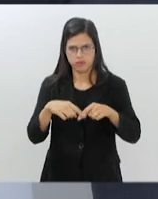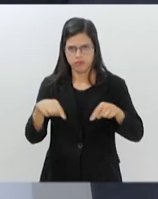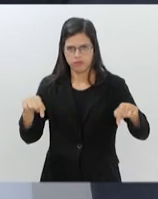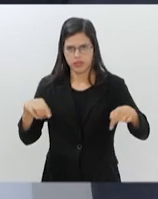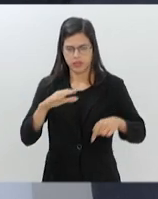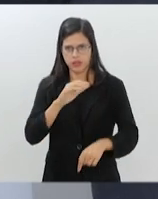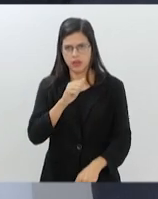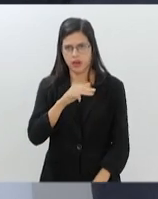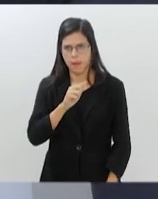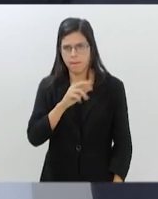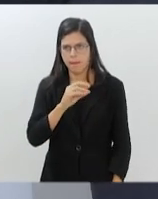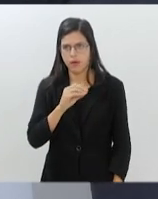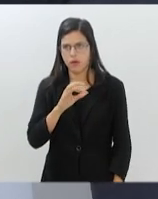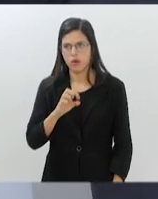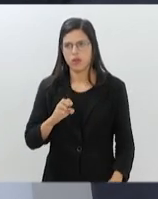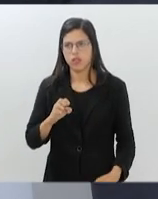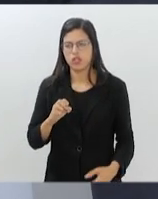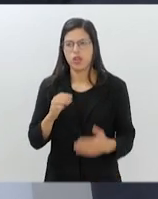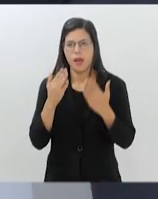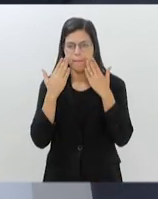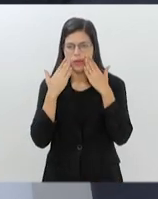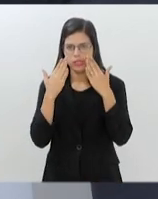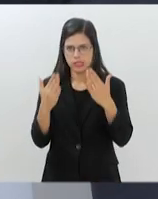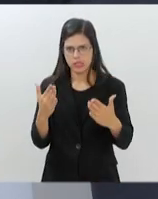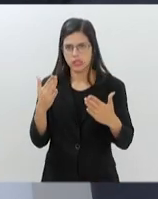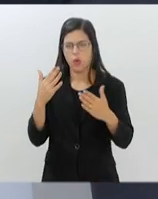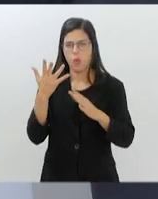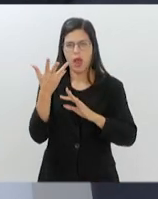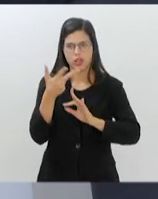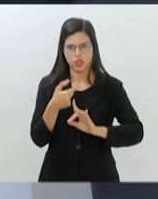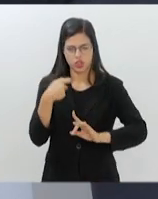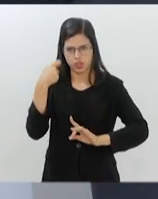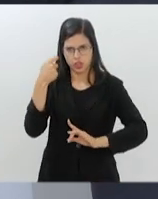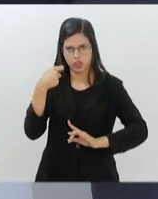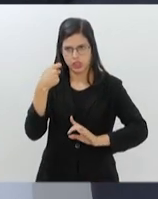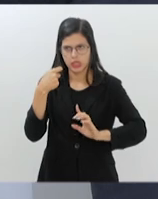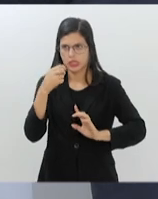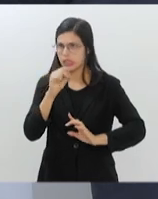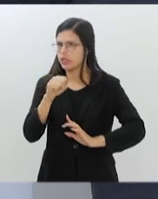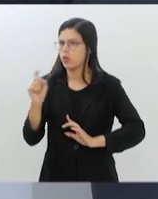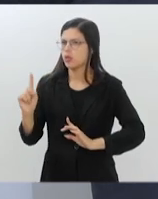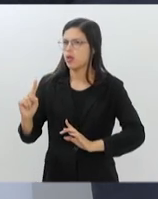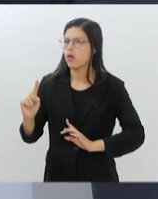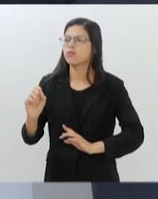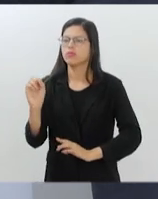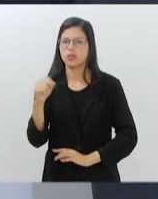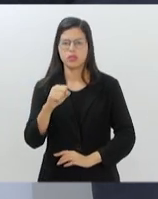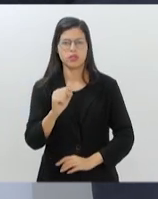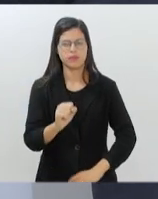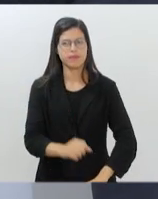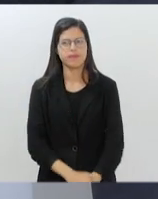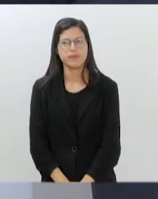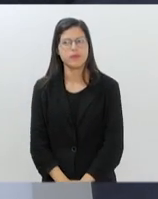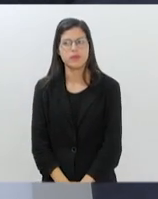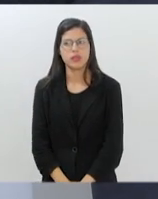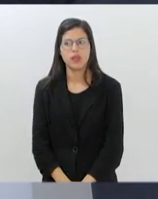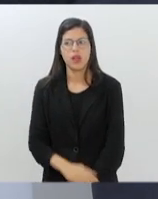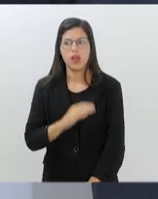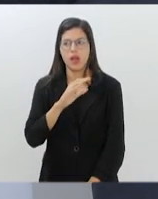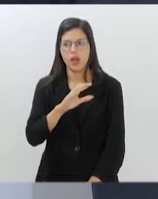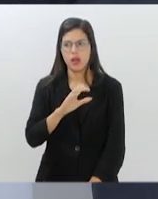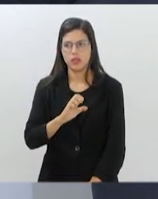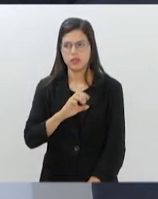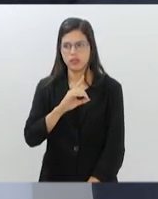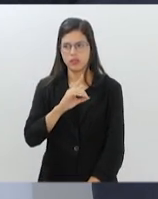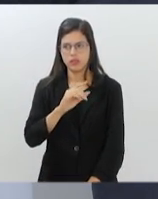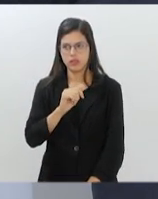apresentações artísticas sim ou não Sim a cedade de alguma forma